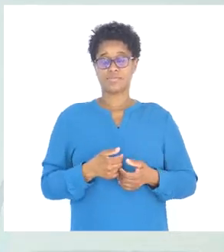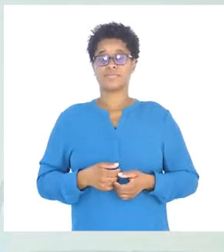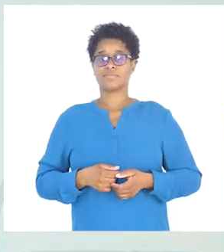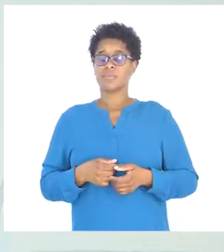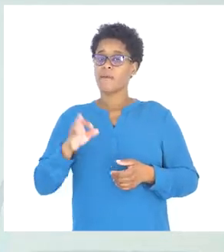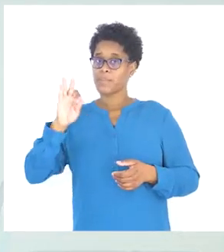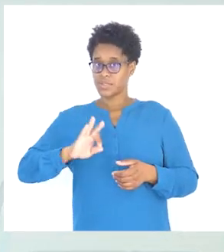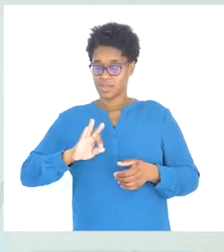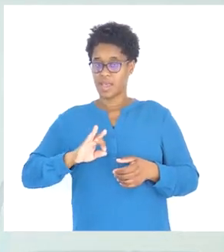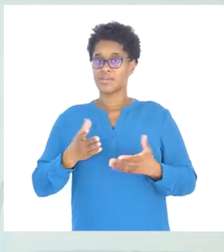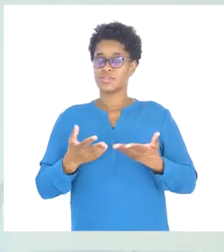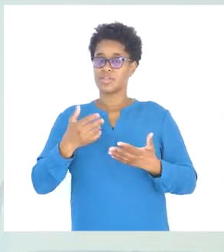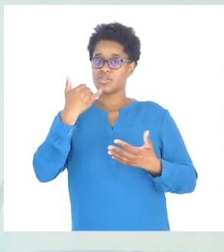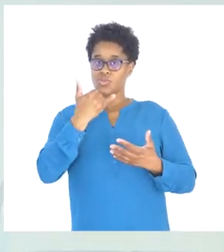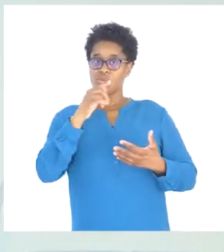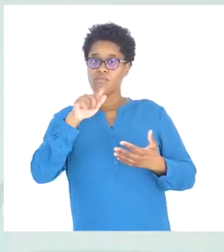em porcentagem